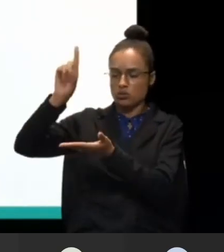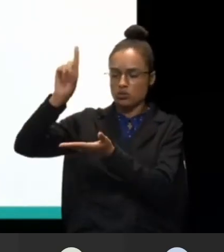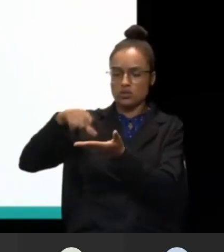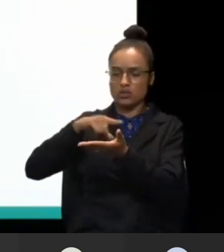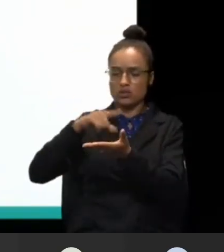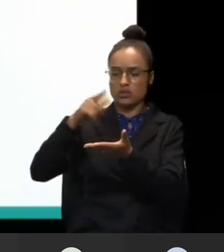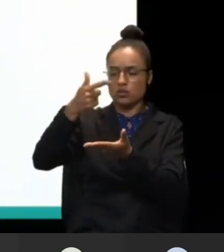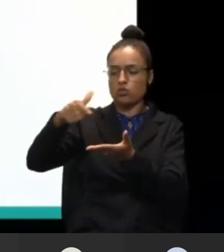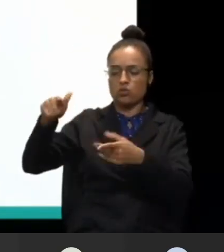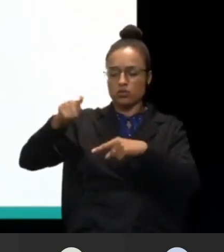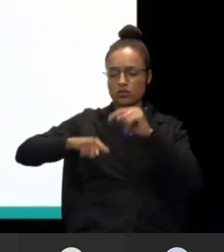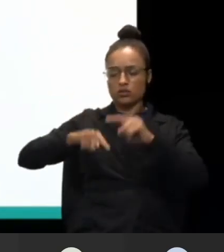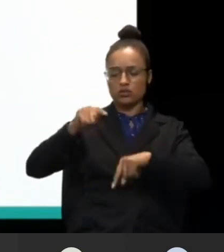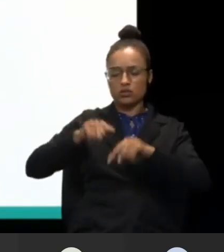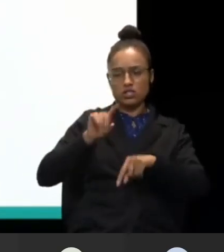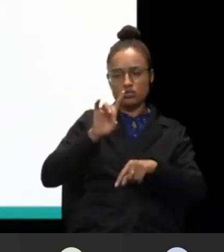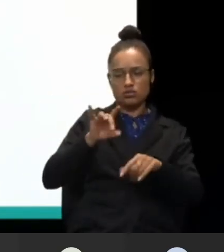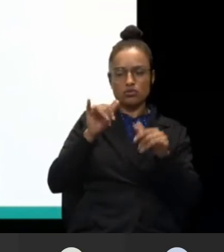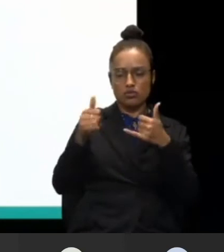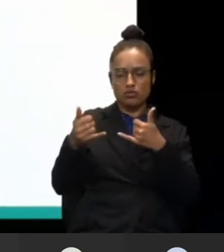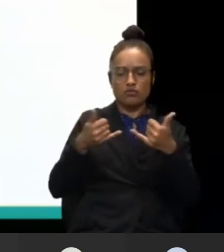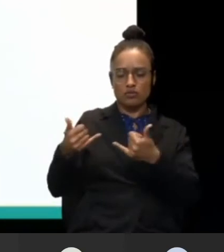fase inferior no Elmeyer.